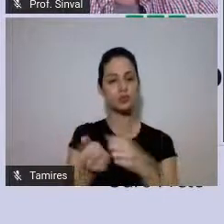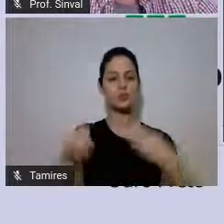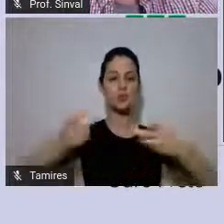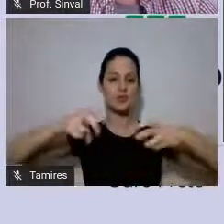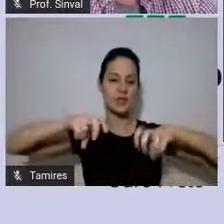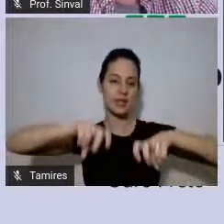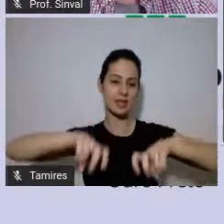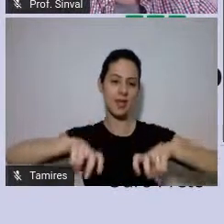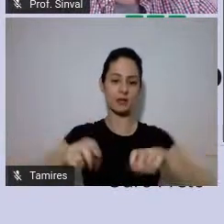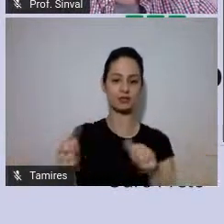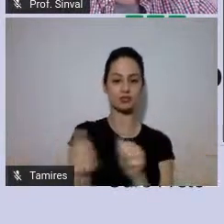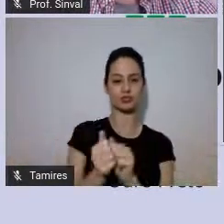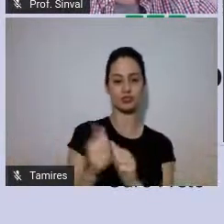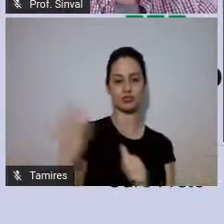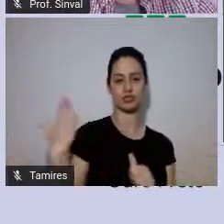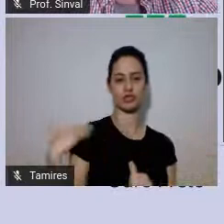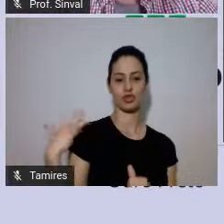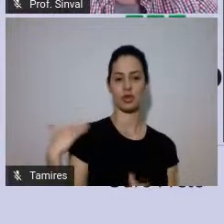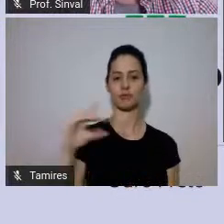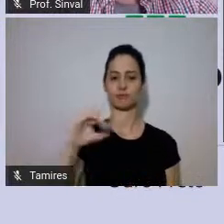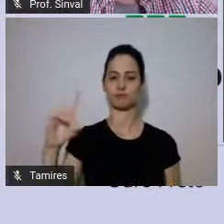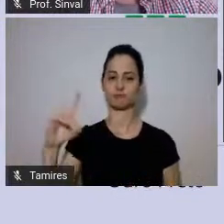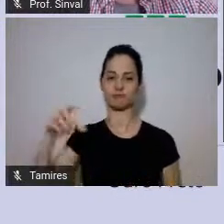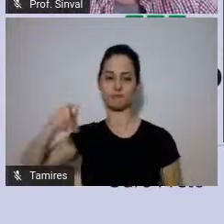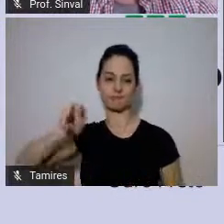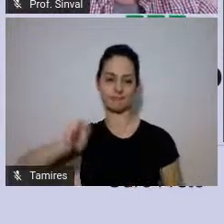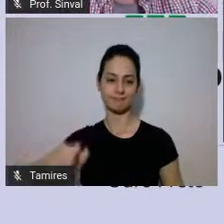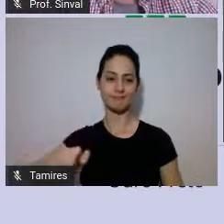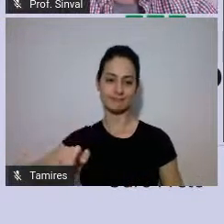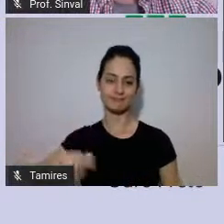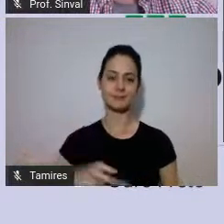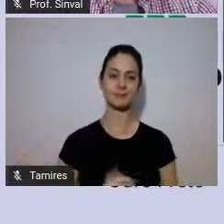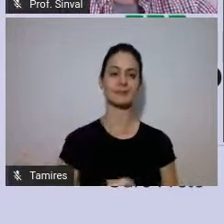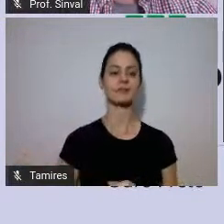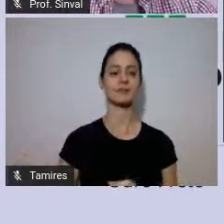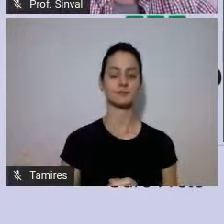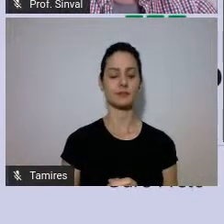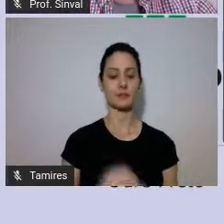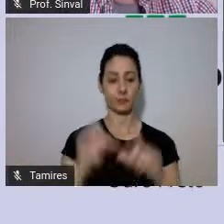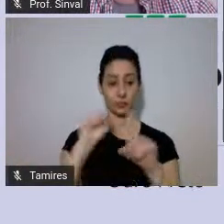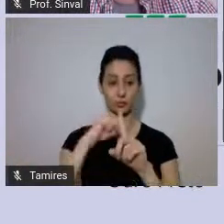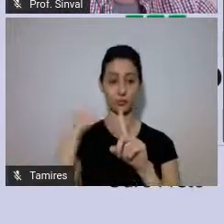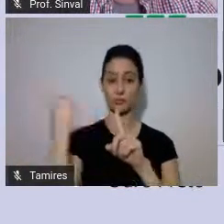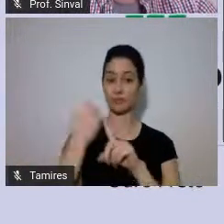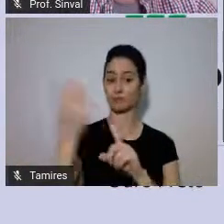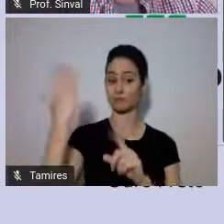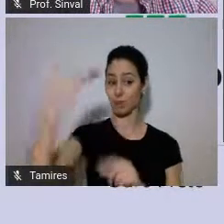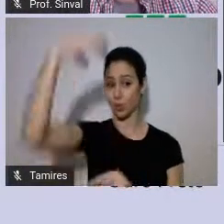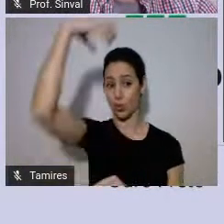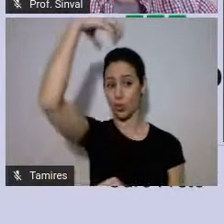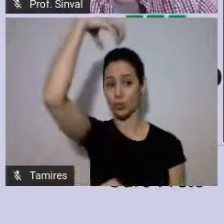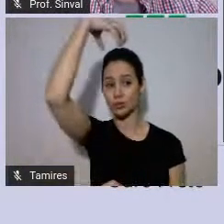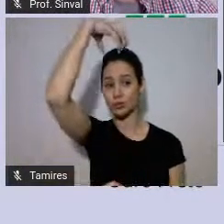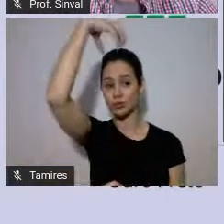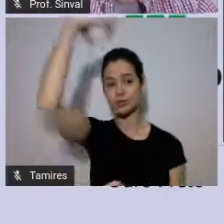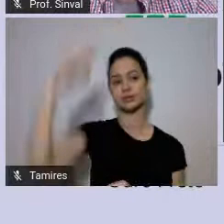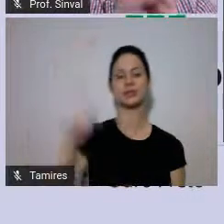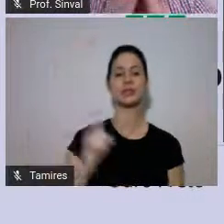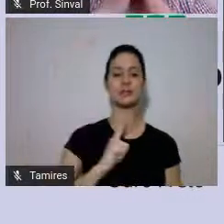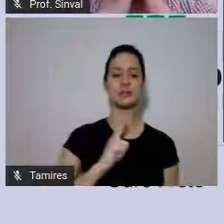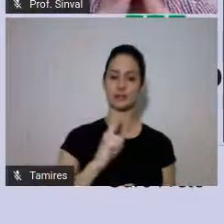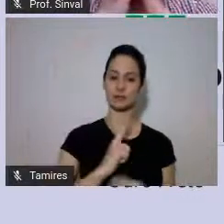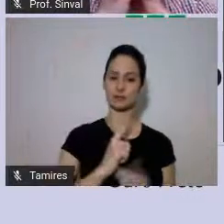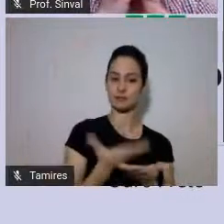ao seu lado direito. Lembrando que, numa sociedade de corte, a gente tem os serviços da